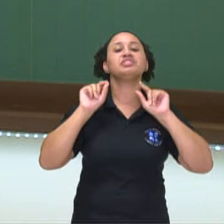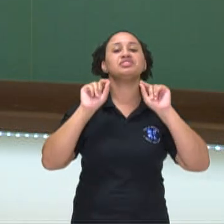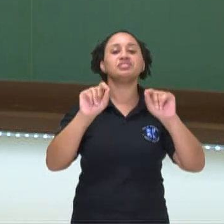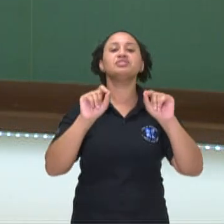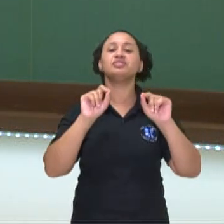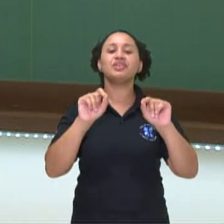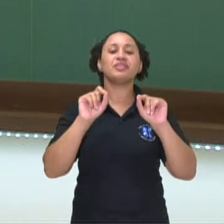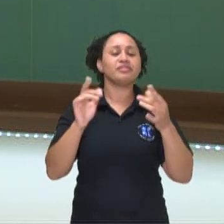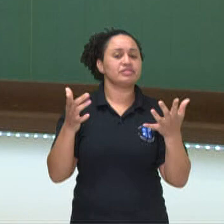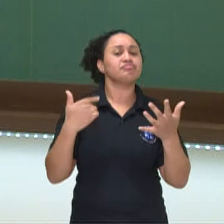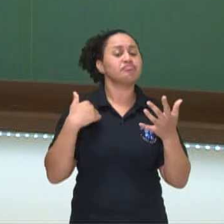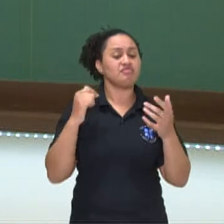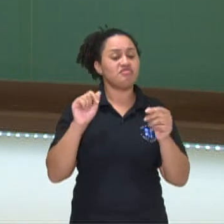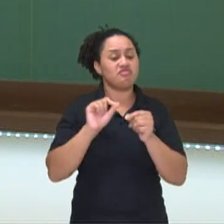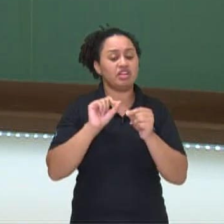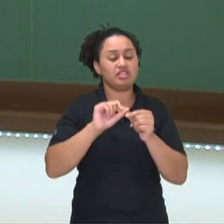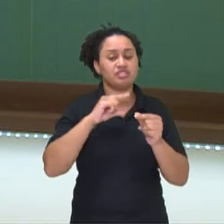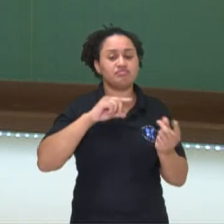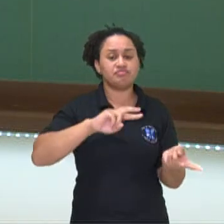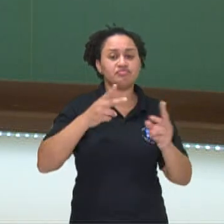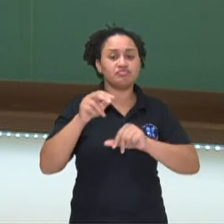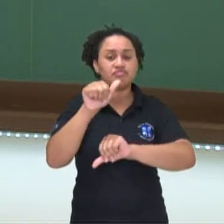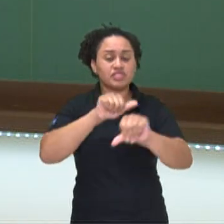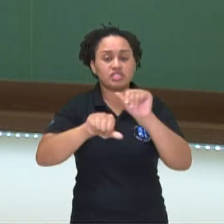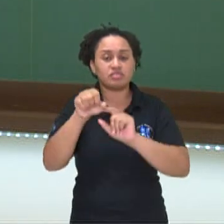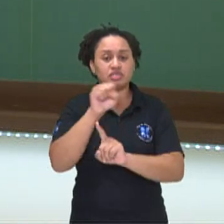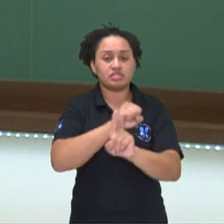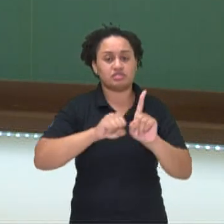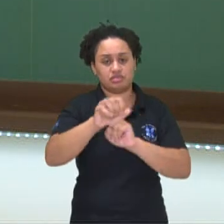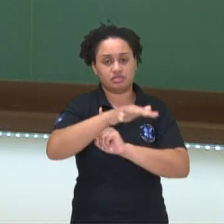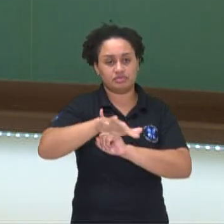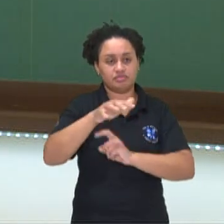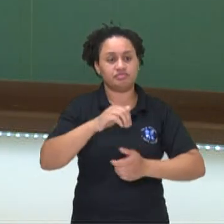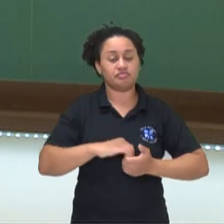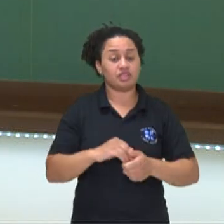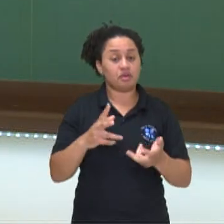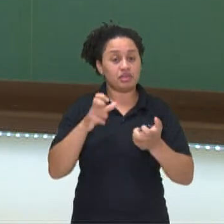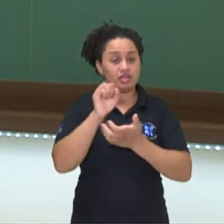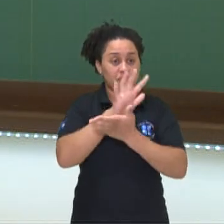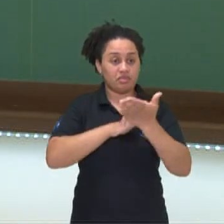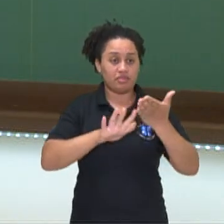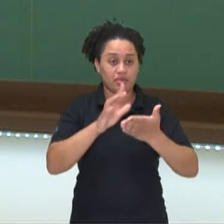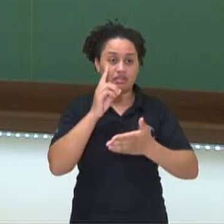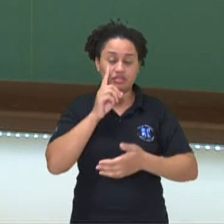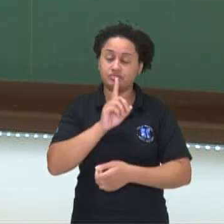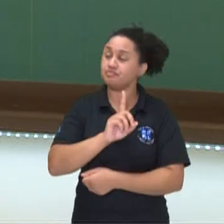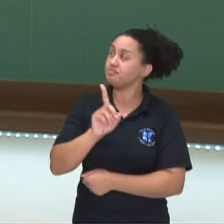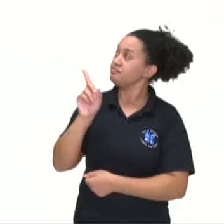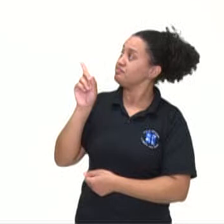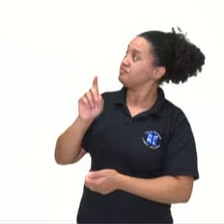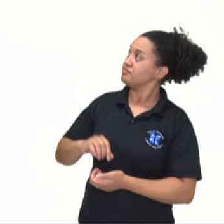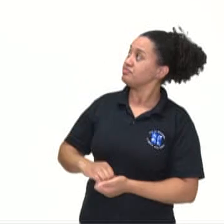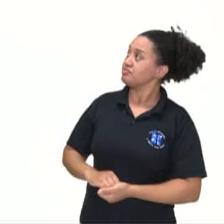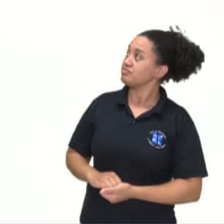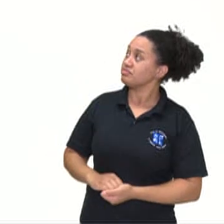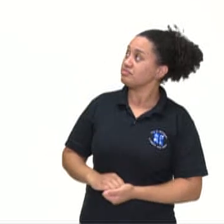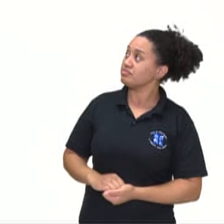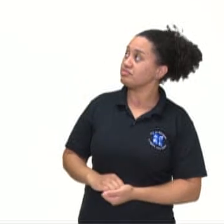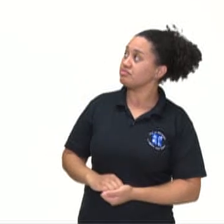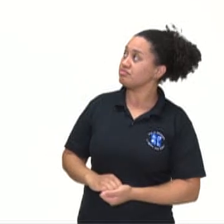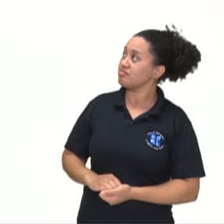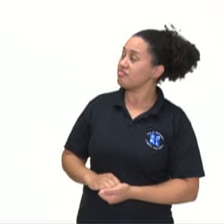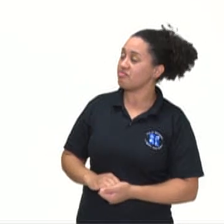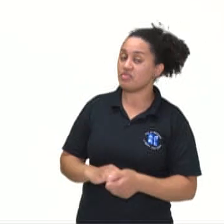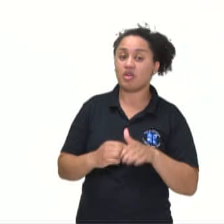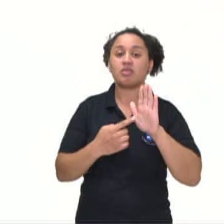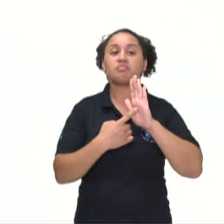resultando em transformações em toda a sociedade. E olha a imagem aqui, ó, que mostra para você o que? Justamente essa